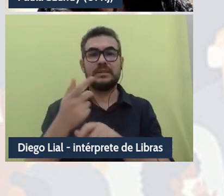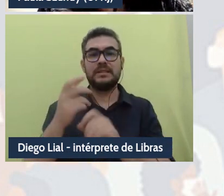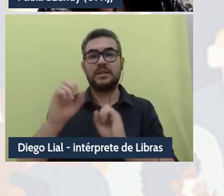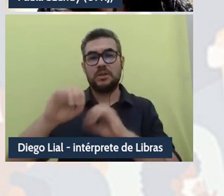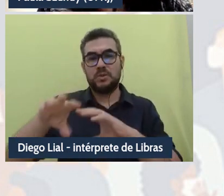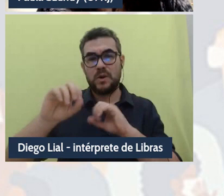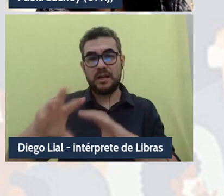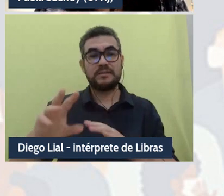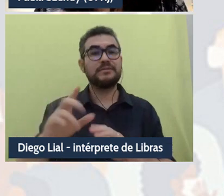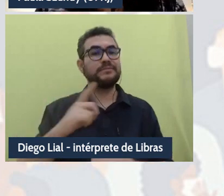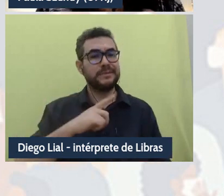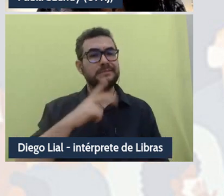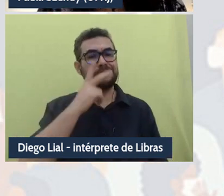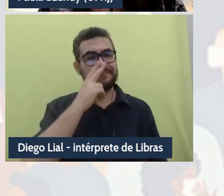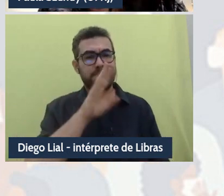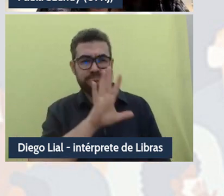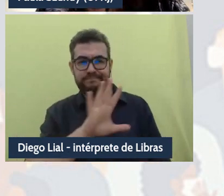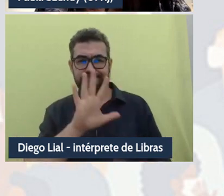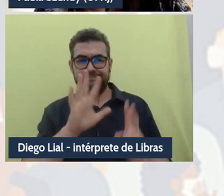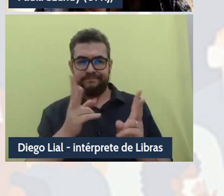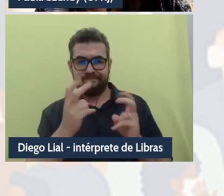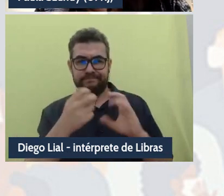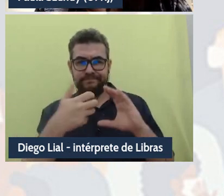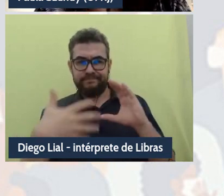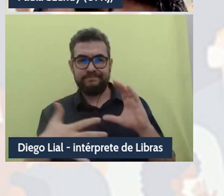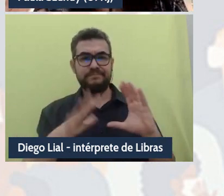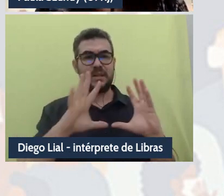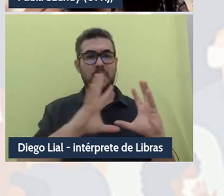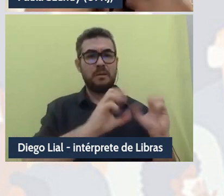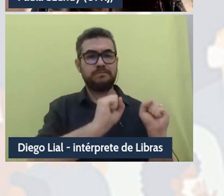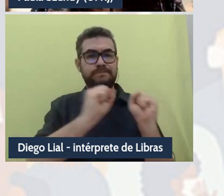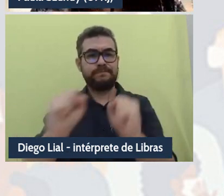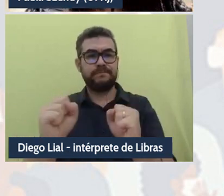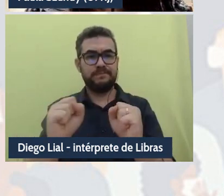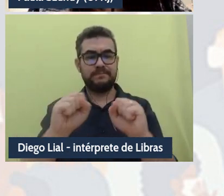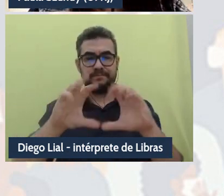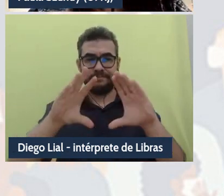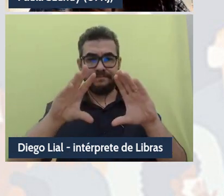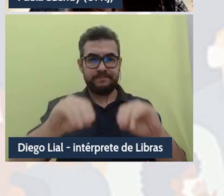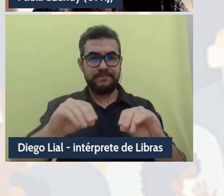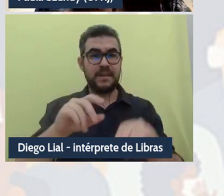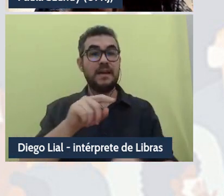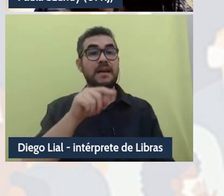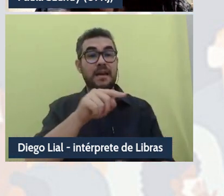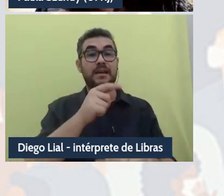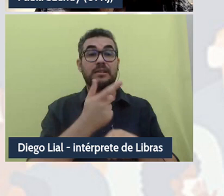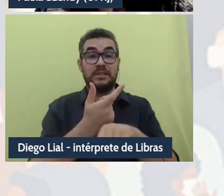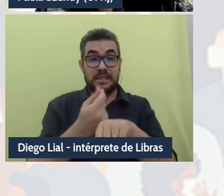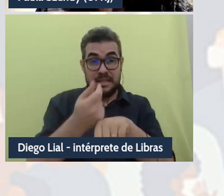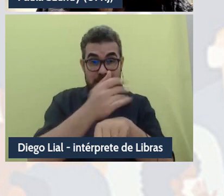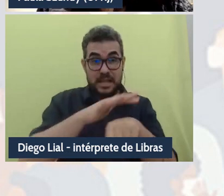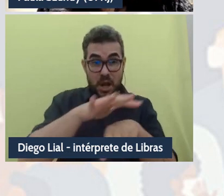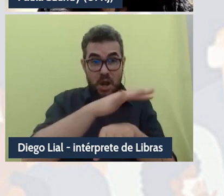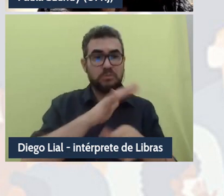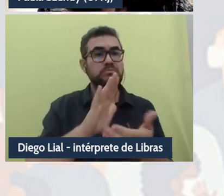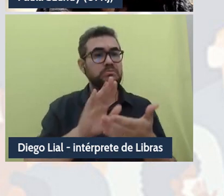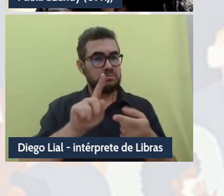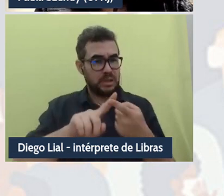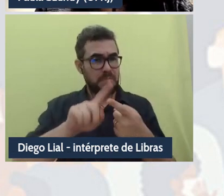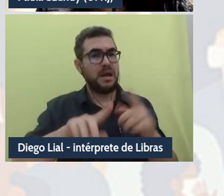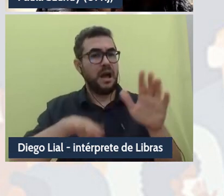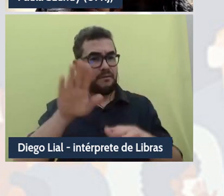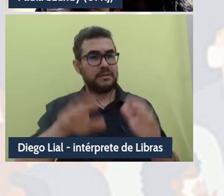língua e da educação. O neoliberalismo, isso acontece em governos progressistas, por exemplo, se apropria,